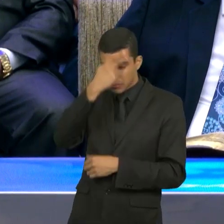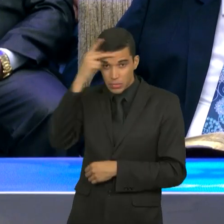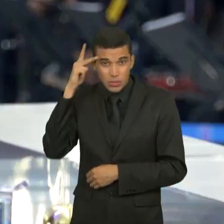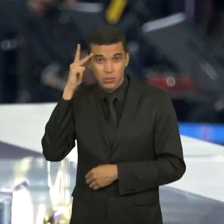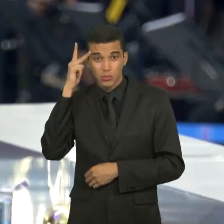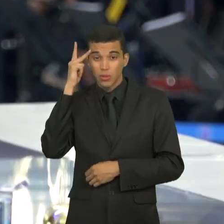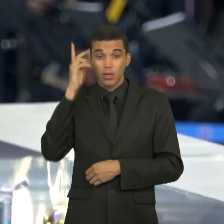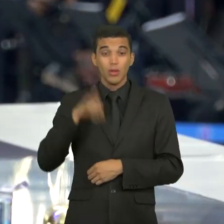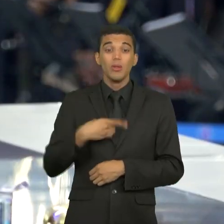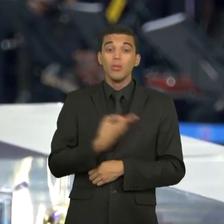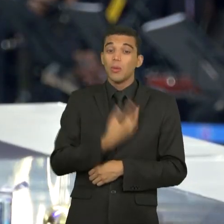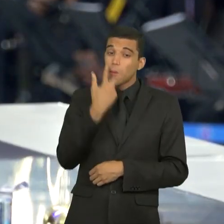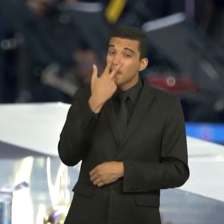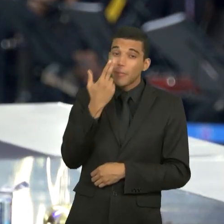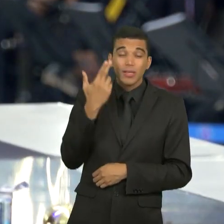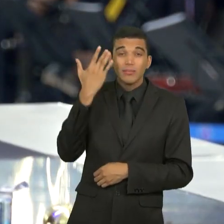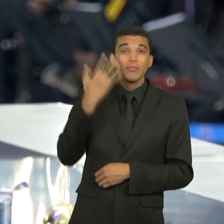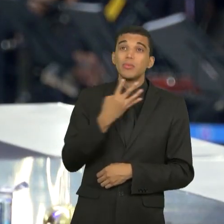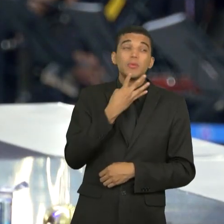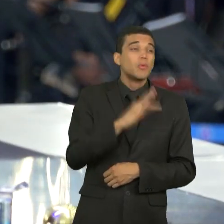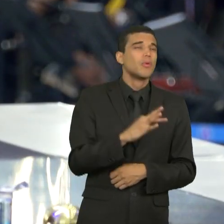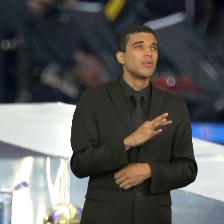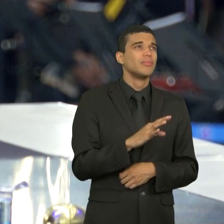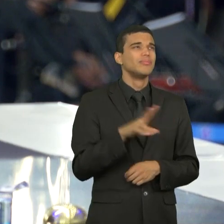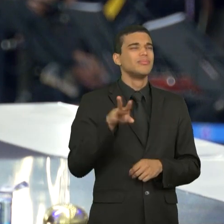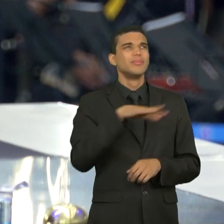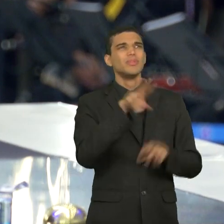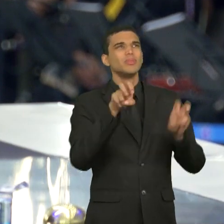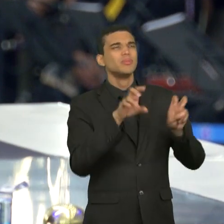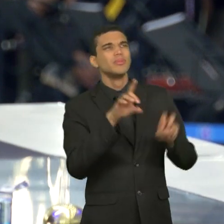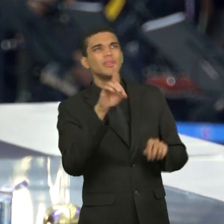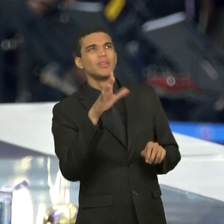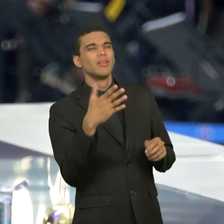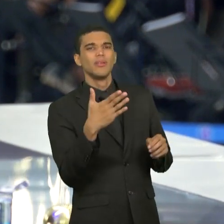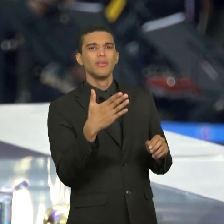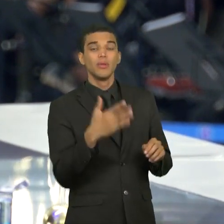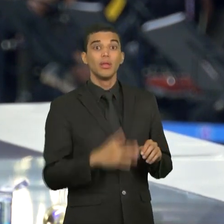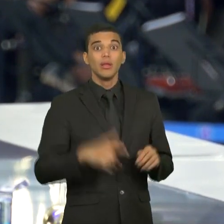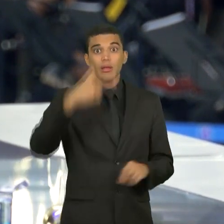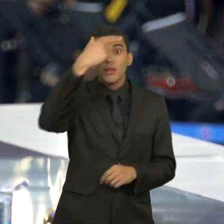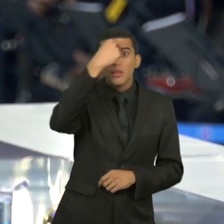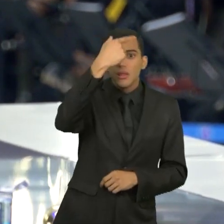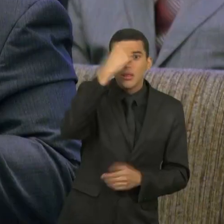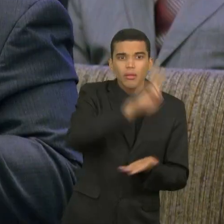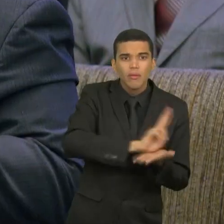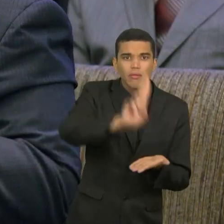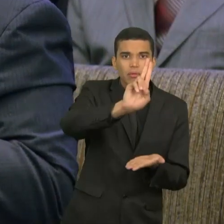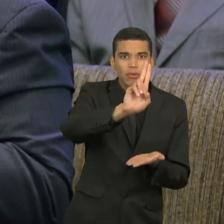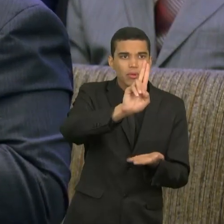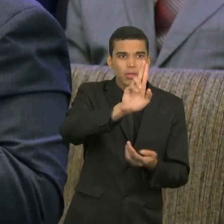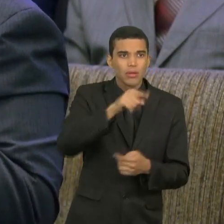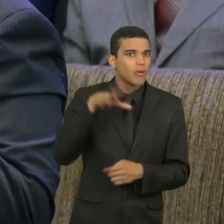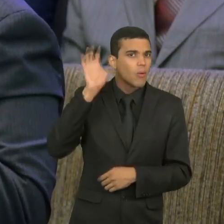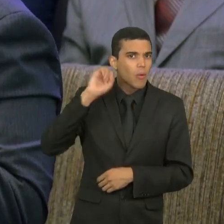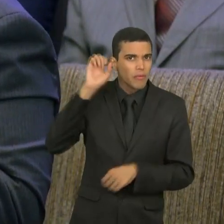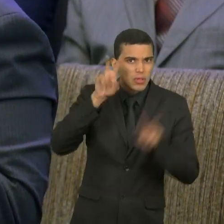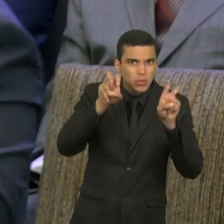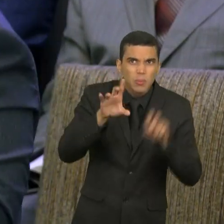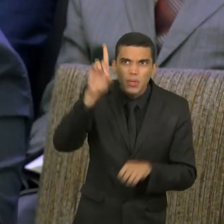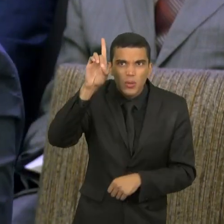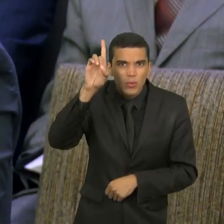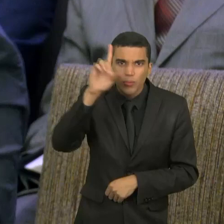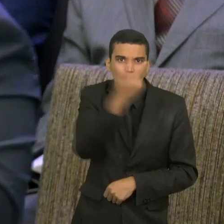mais a cosmovisão Cristã os nossos filhos vão para a universidade para ele já é comum eles ouvirem falar de